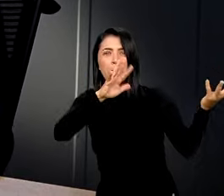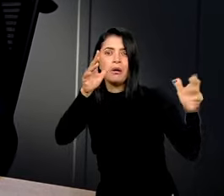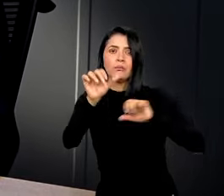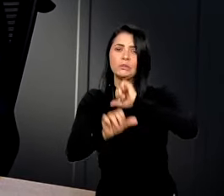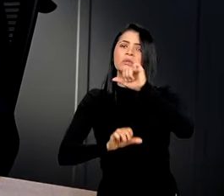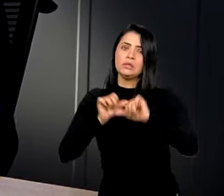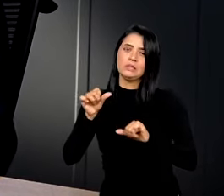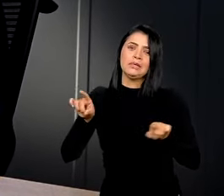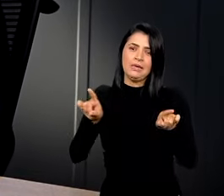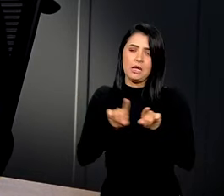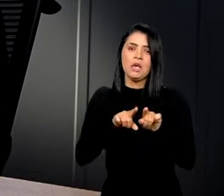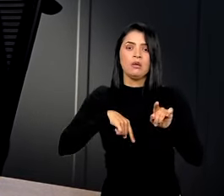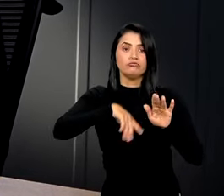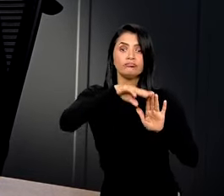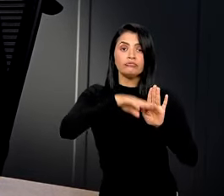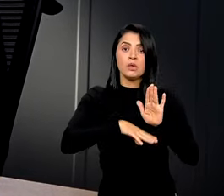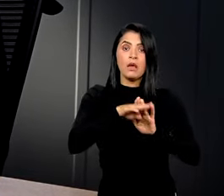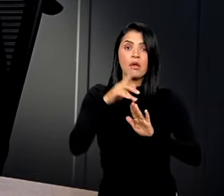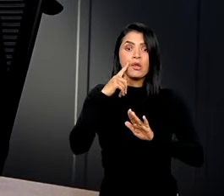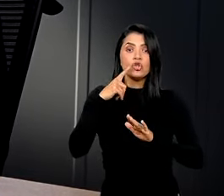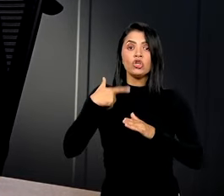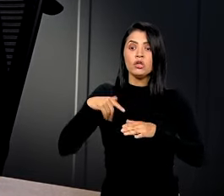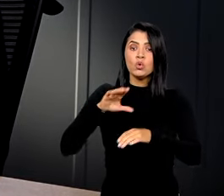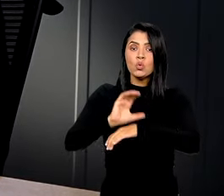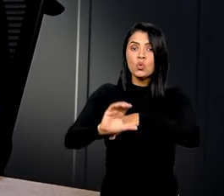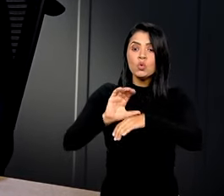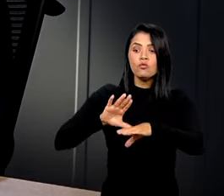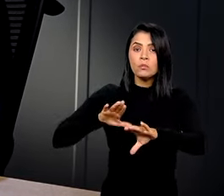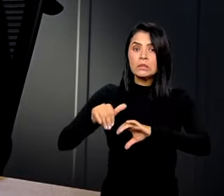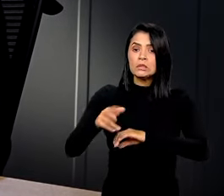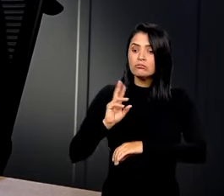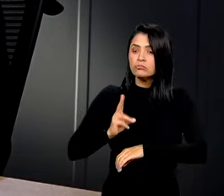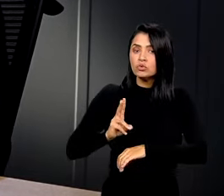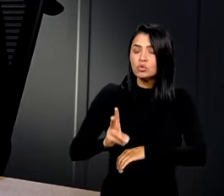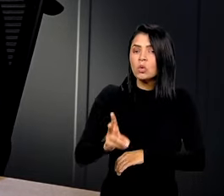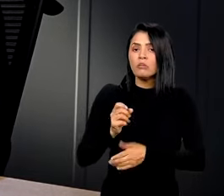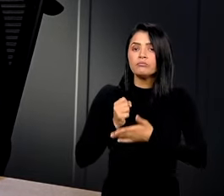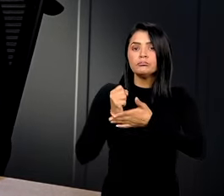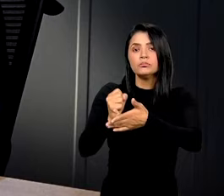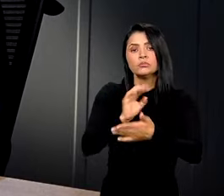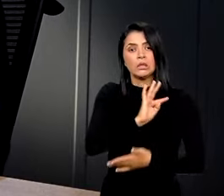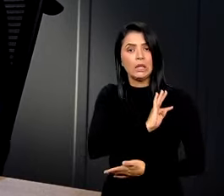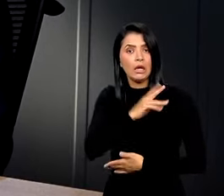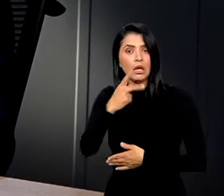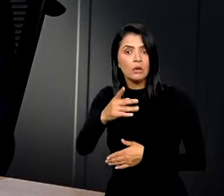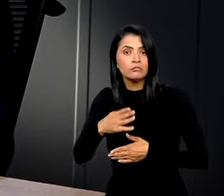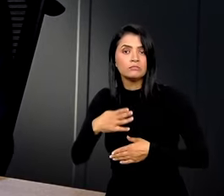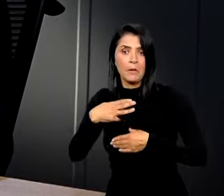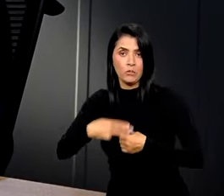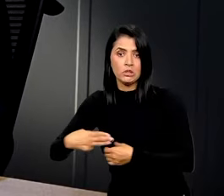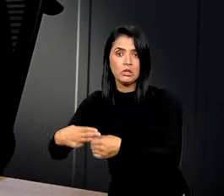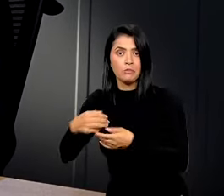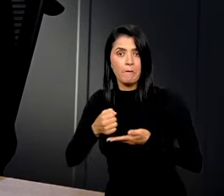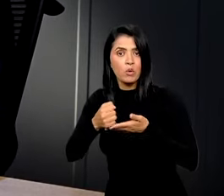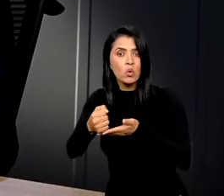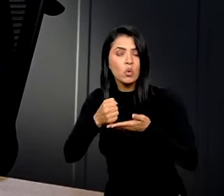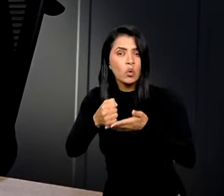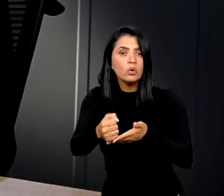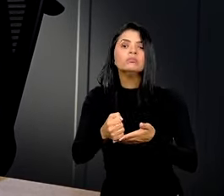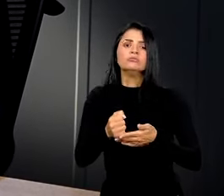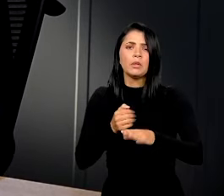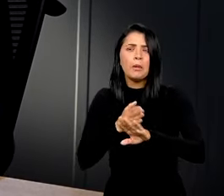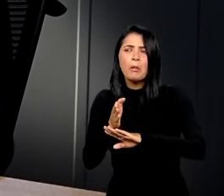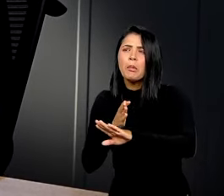uma agenda de formação, de educação permanente, de apoio técnico aos municípios. Estamos rodando o Brasil